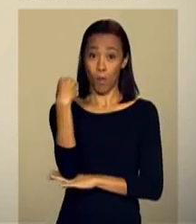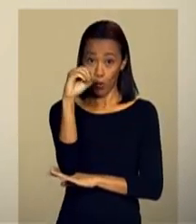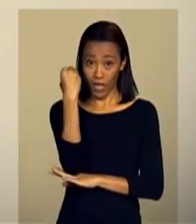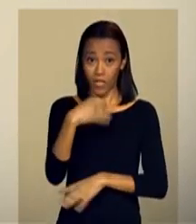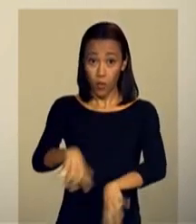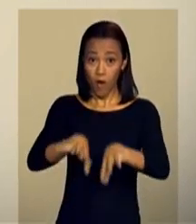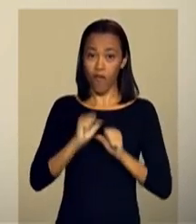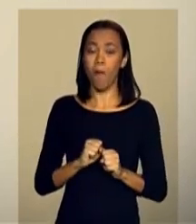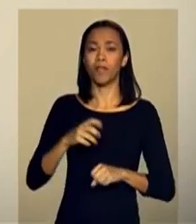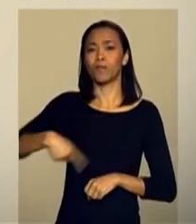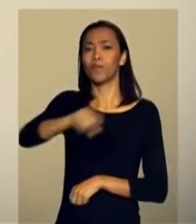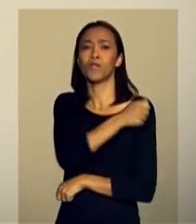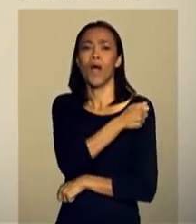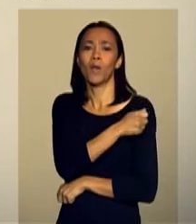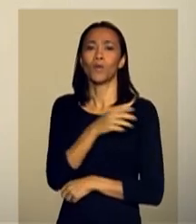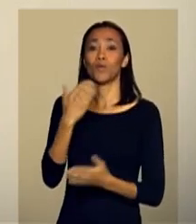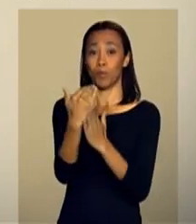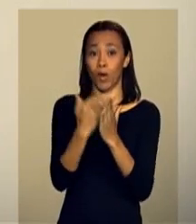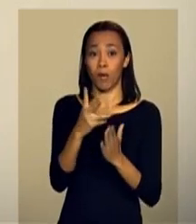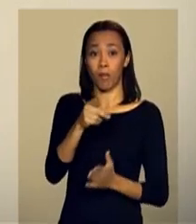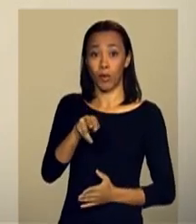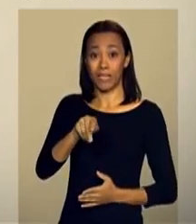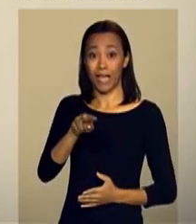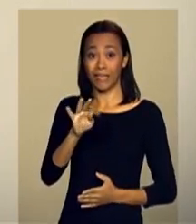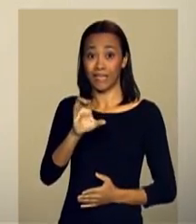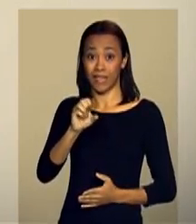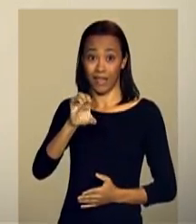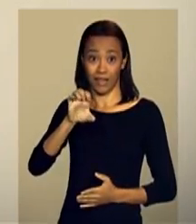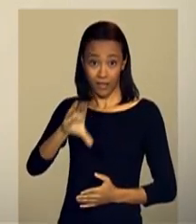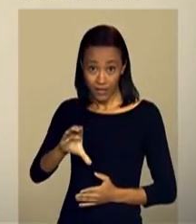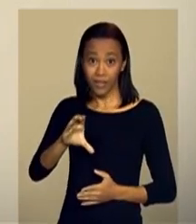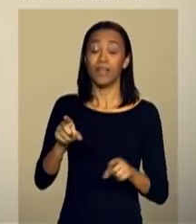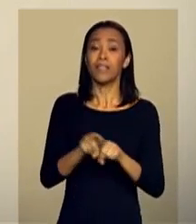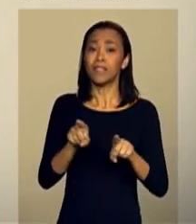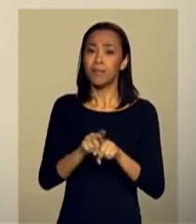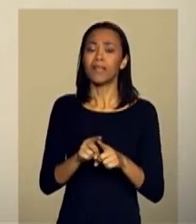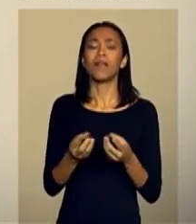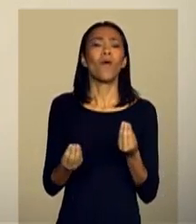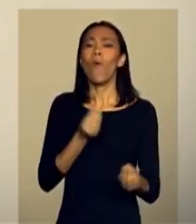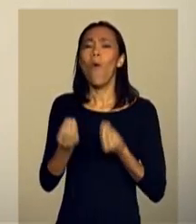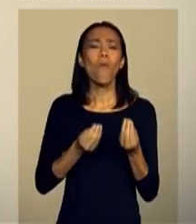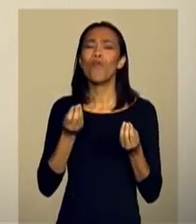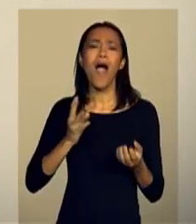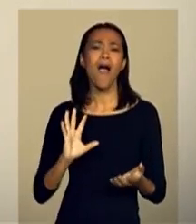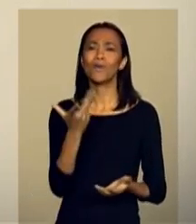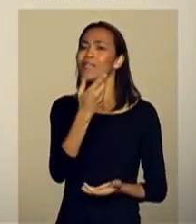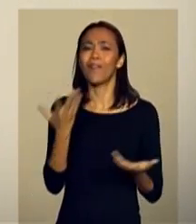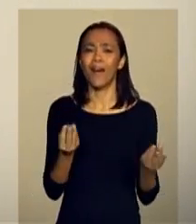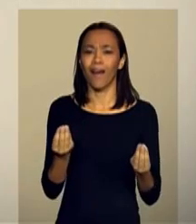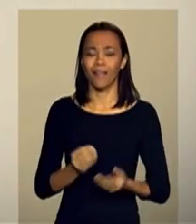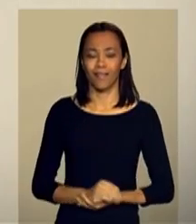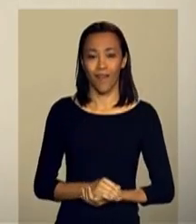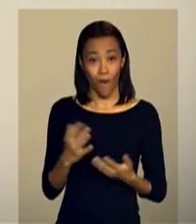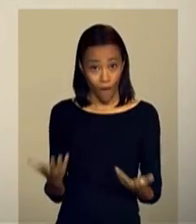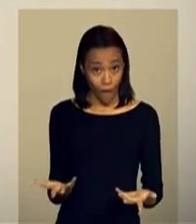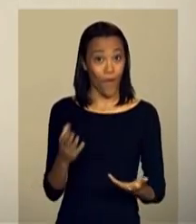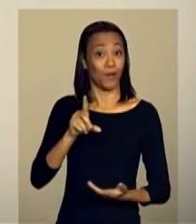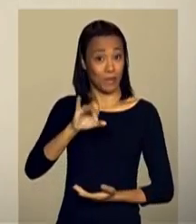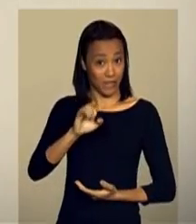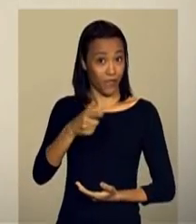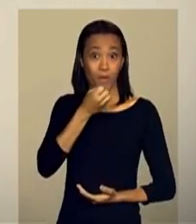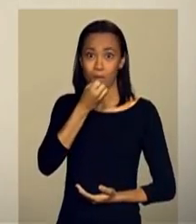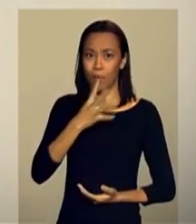formatura de alunos do Pronatec, o Programa Nacional de Acesso ao Ensino Técnico Emprego. Conta pra gente como foi. Olha, Luciano,